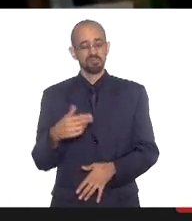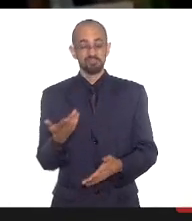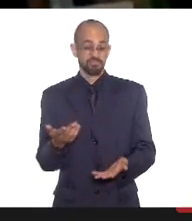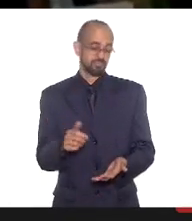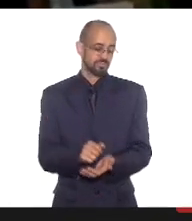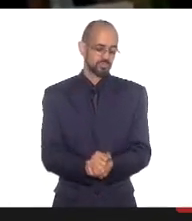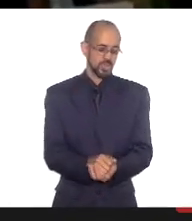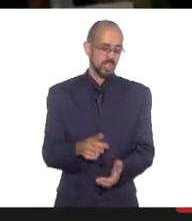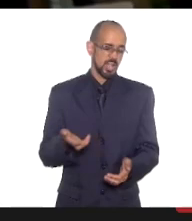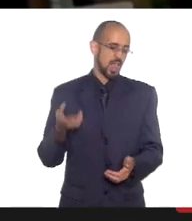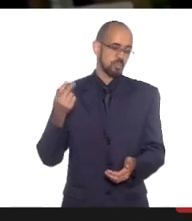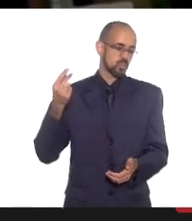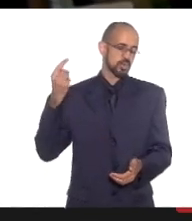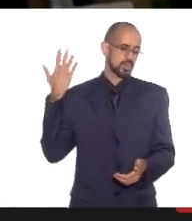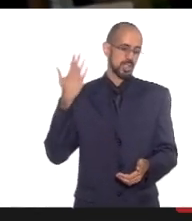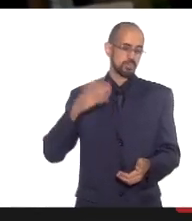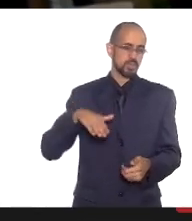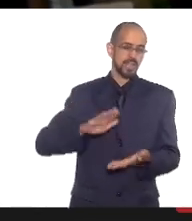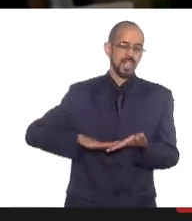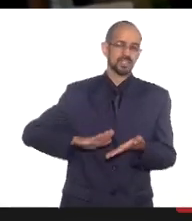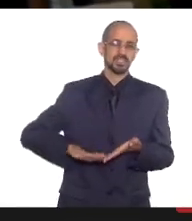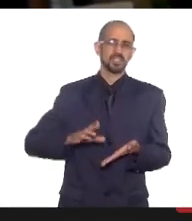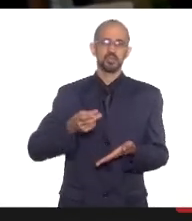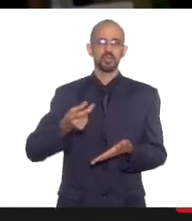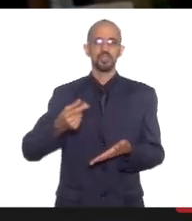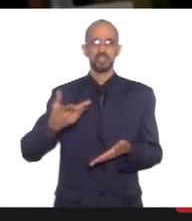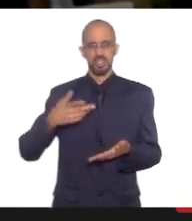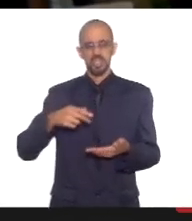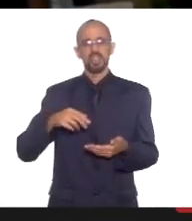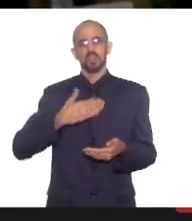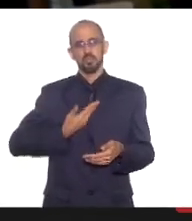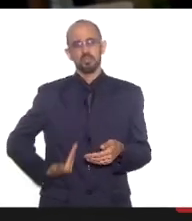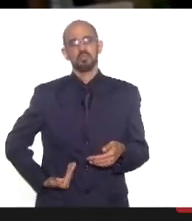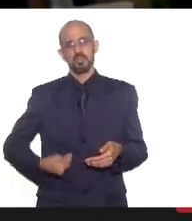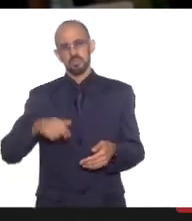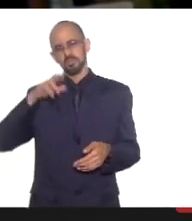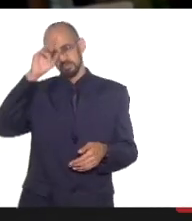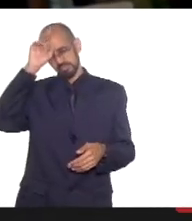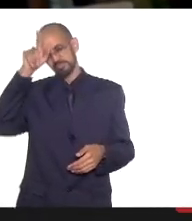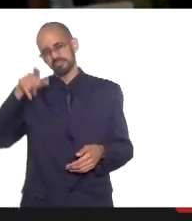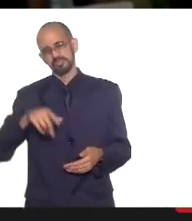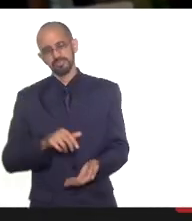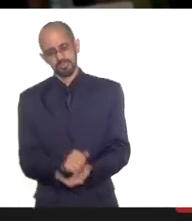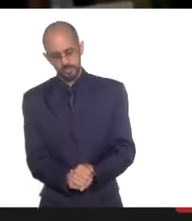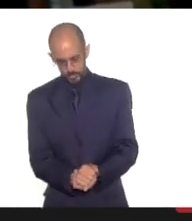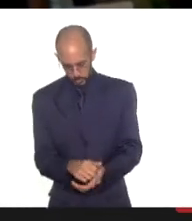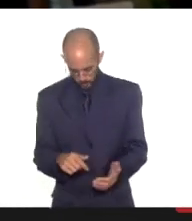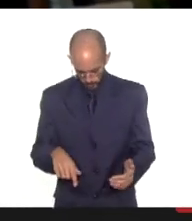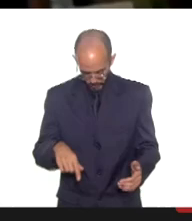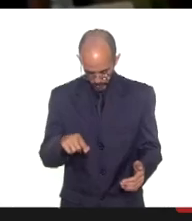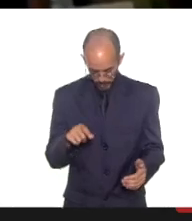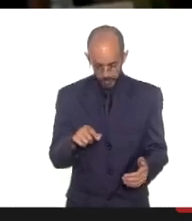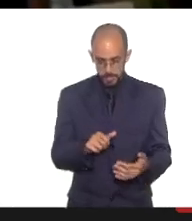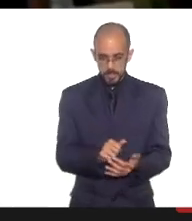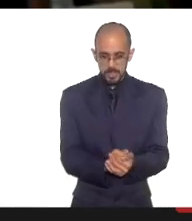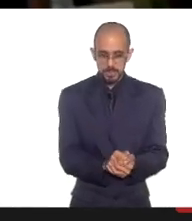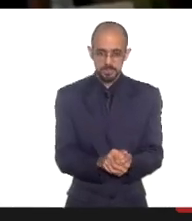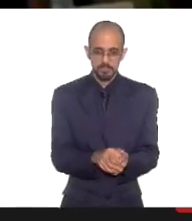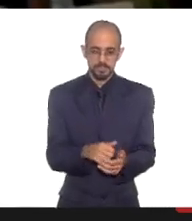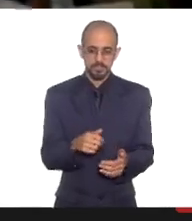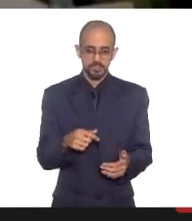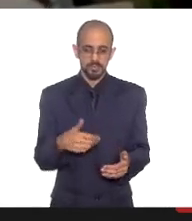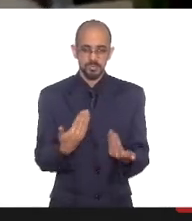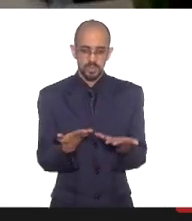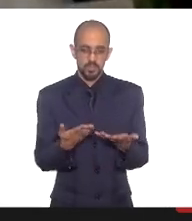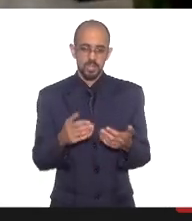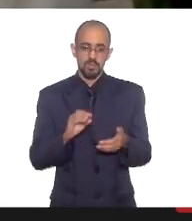feito lá atrás gastando dinheiro público de forma equivocada né é mais caro custa barato acho que esse é o grande problema né e não